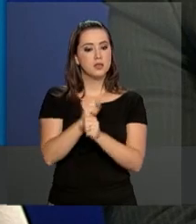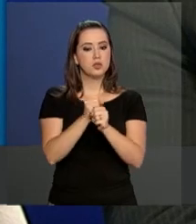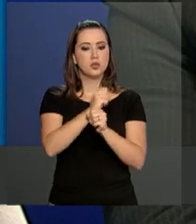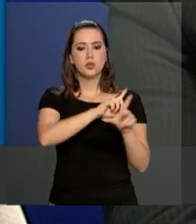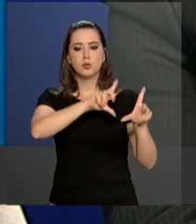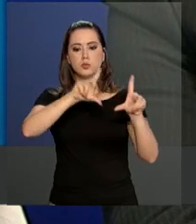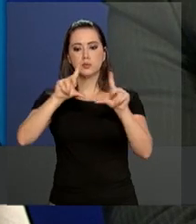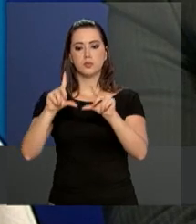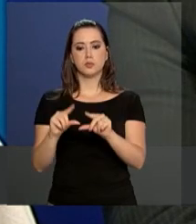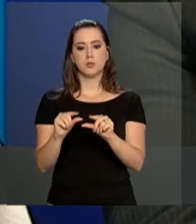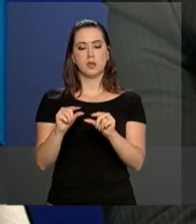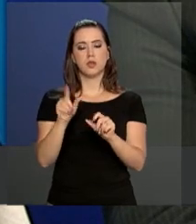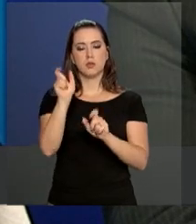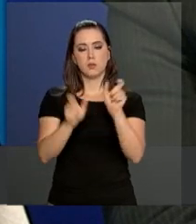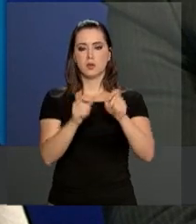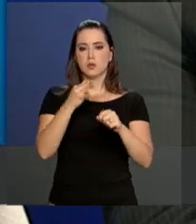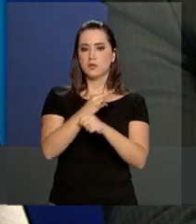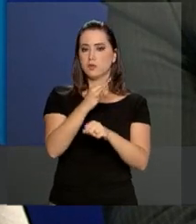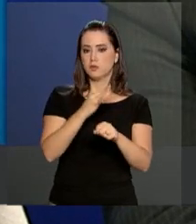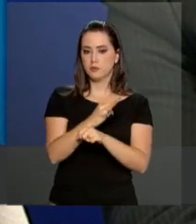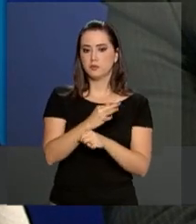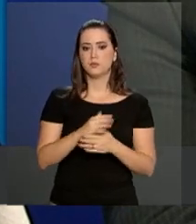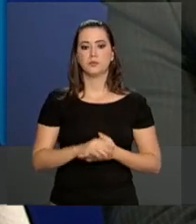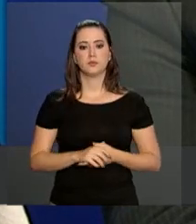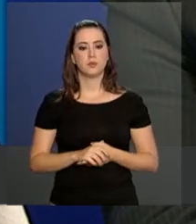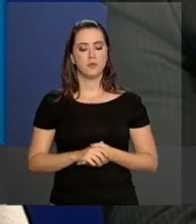é a abstenção no exame